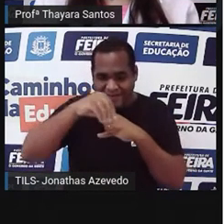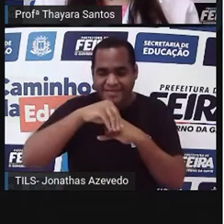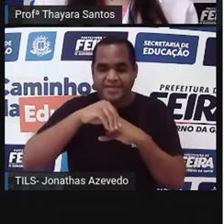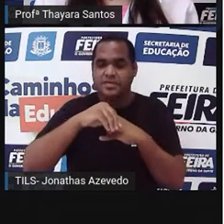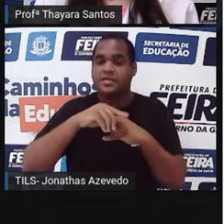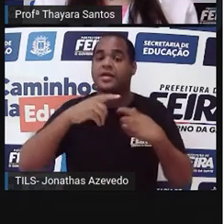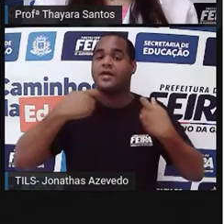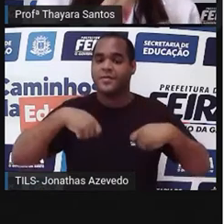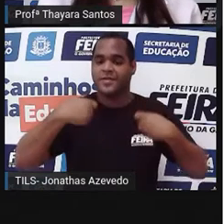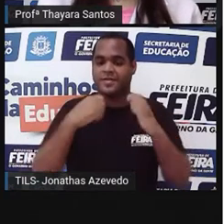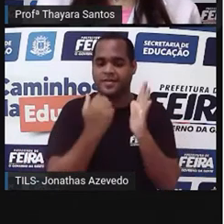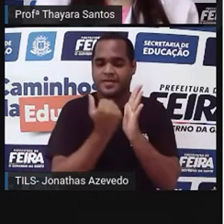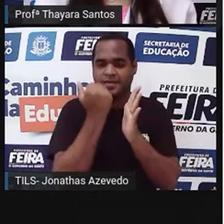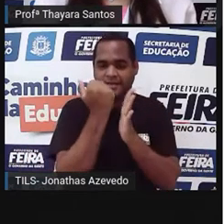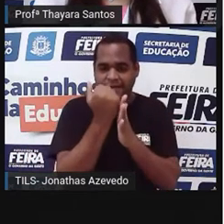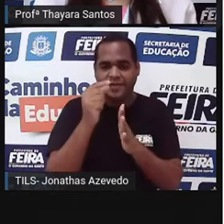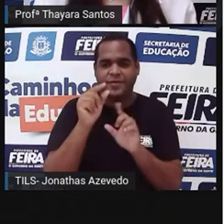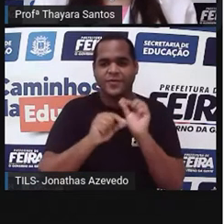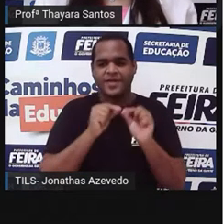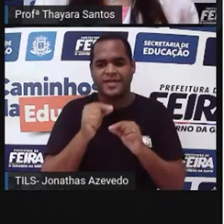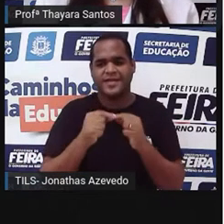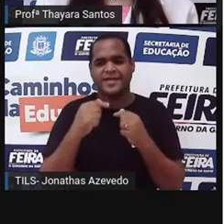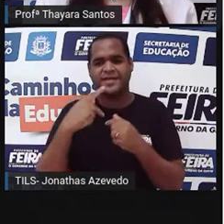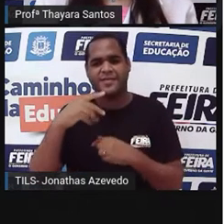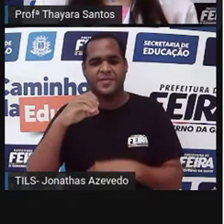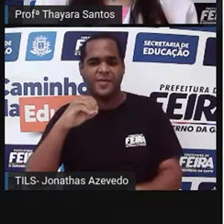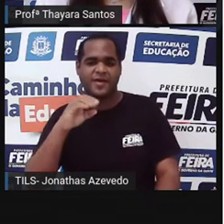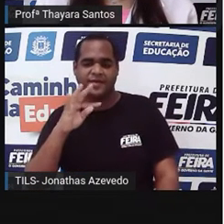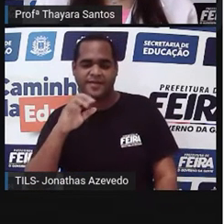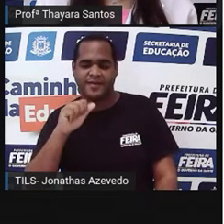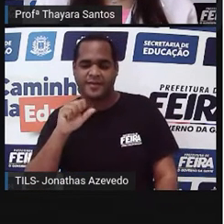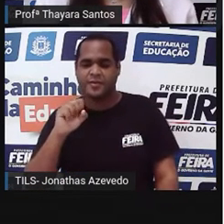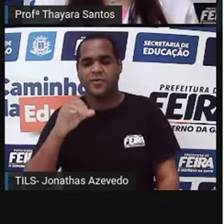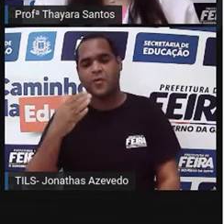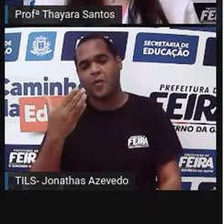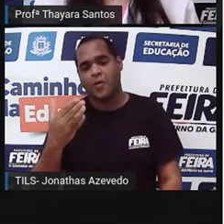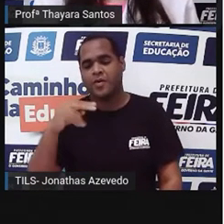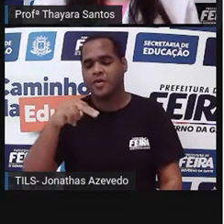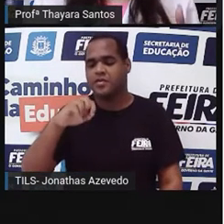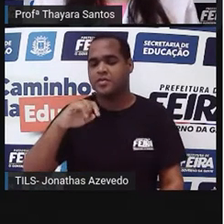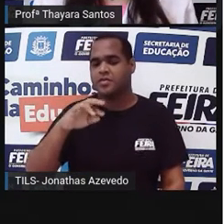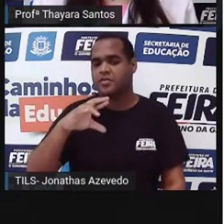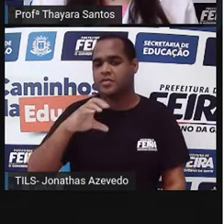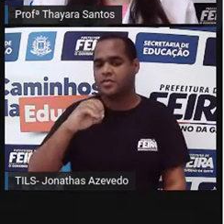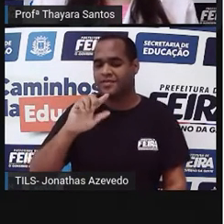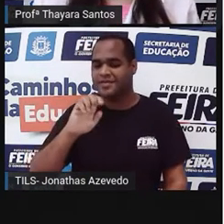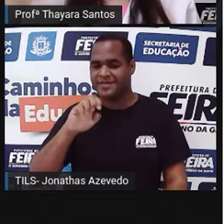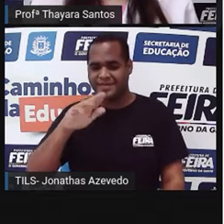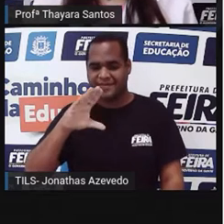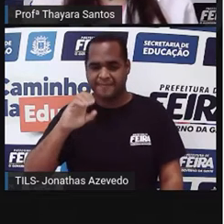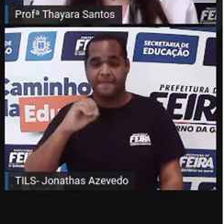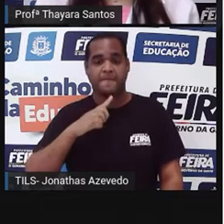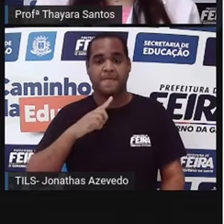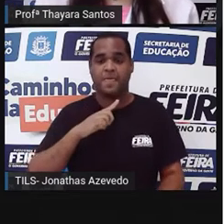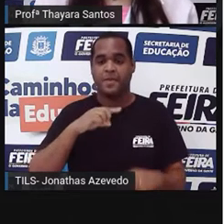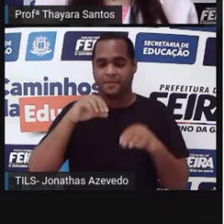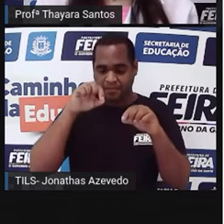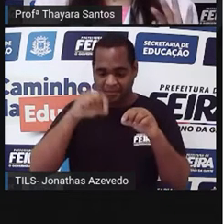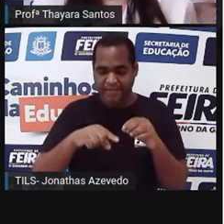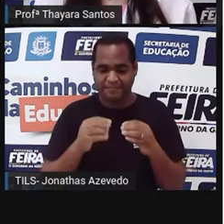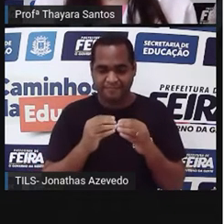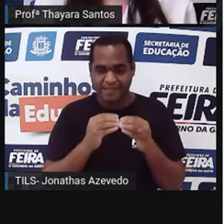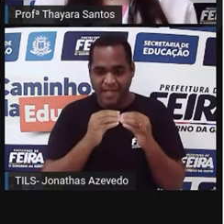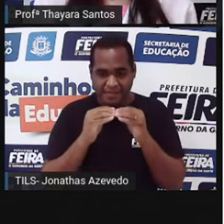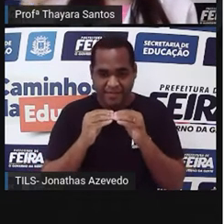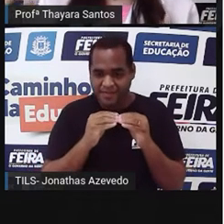vou precisar mais de potássio, por exemplo, ou de nitrogênio. Aí, quando eu for plantar milho nesse mesmo